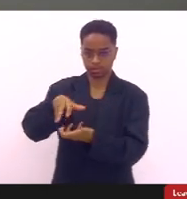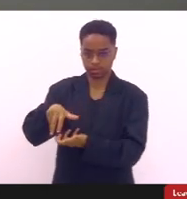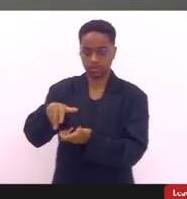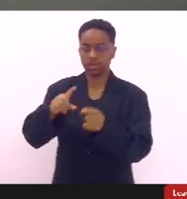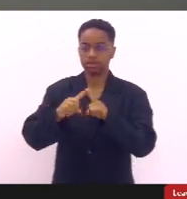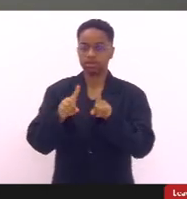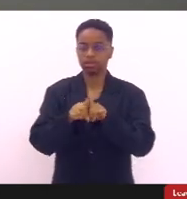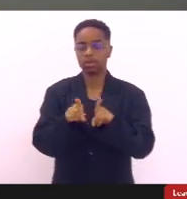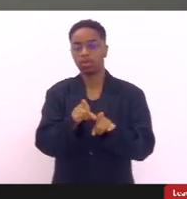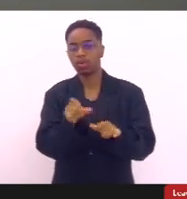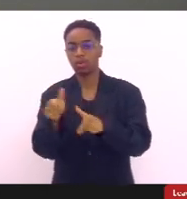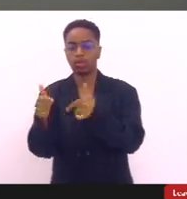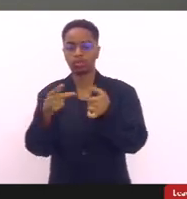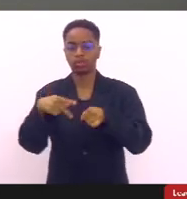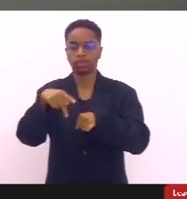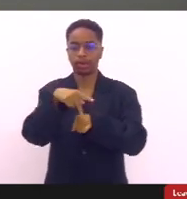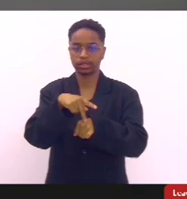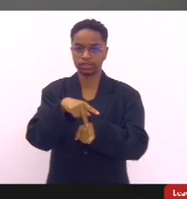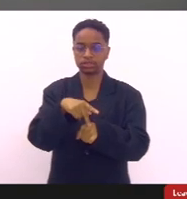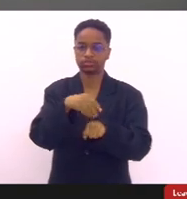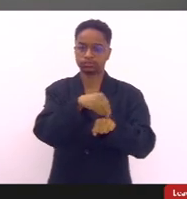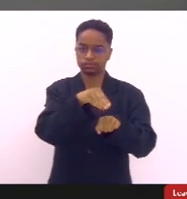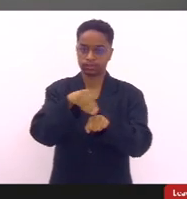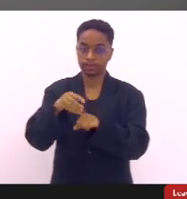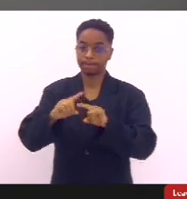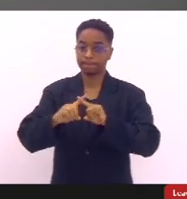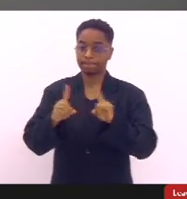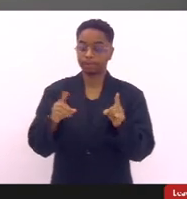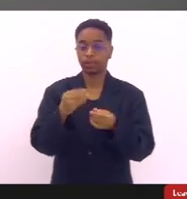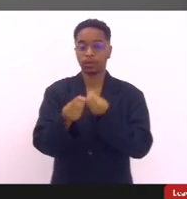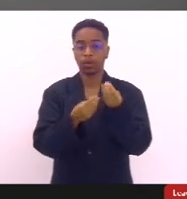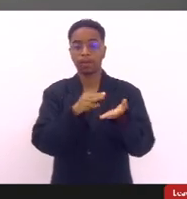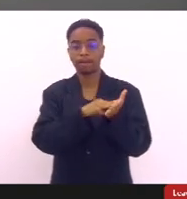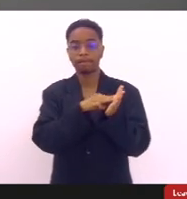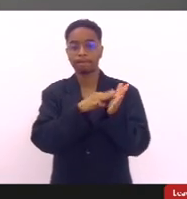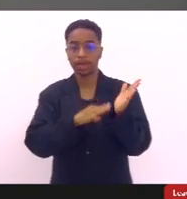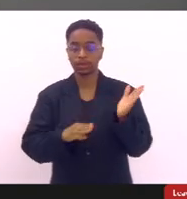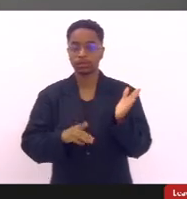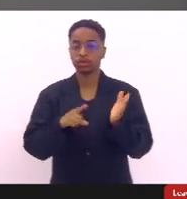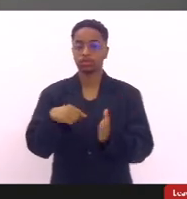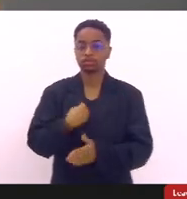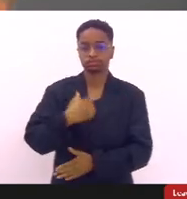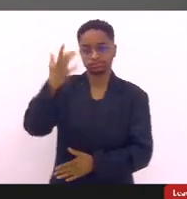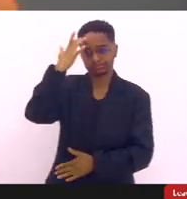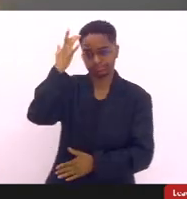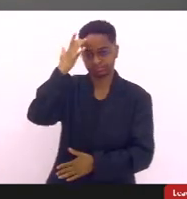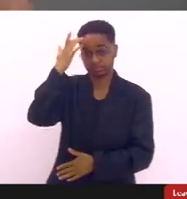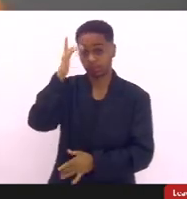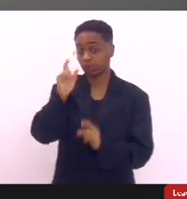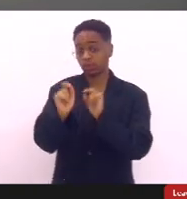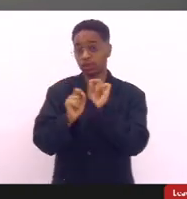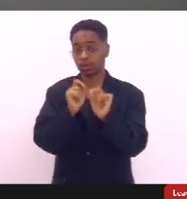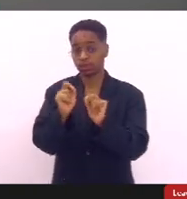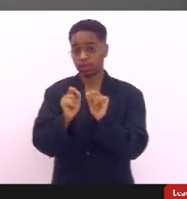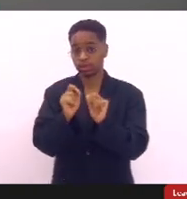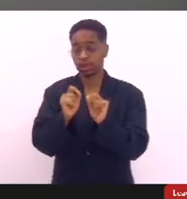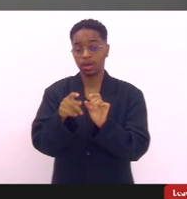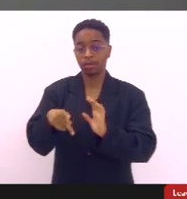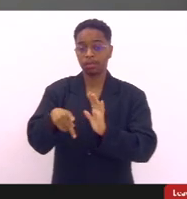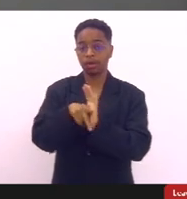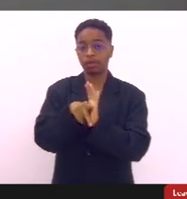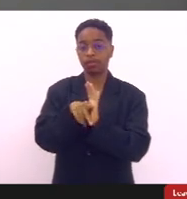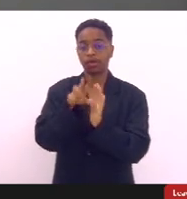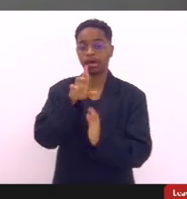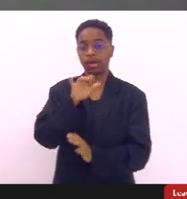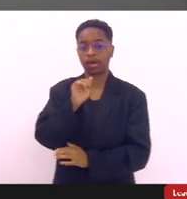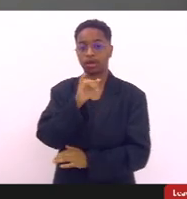recomendações internacionais também, né? E o método de fazer isso, a gente sabe também, é pelo método radiológico, é